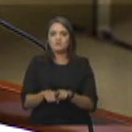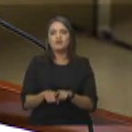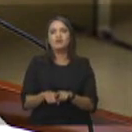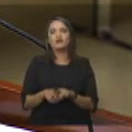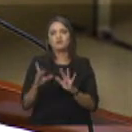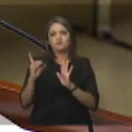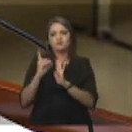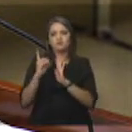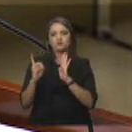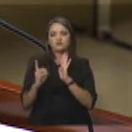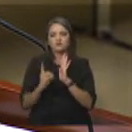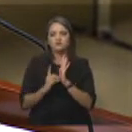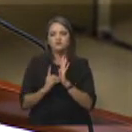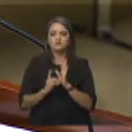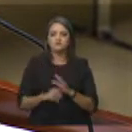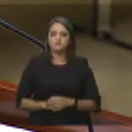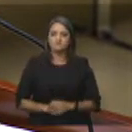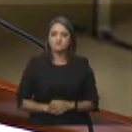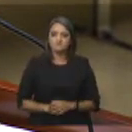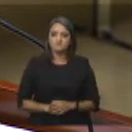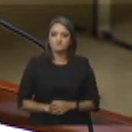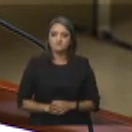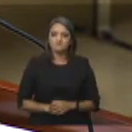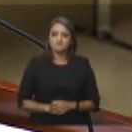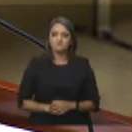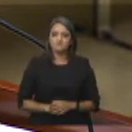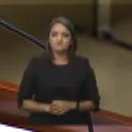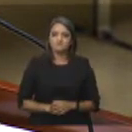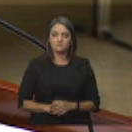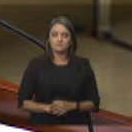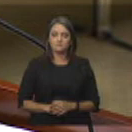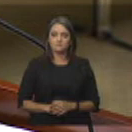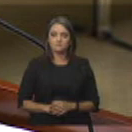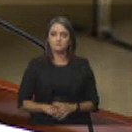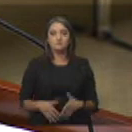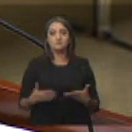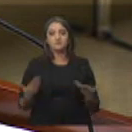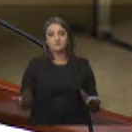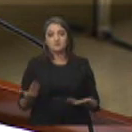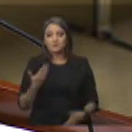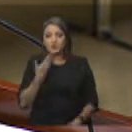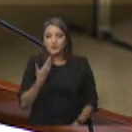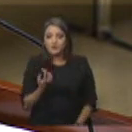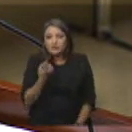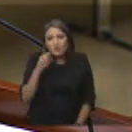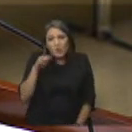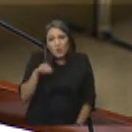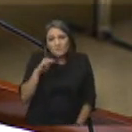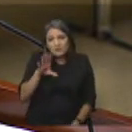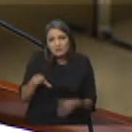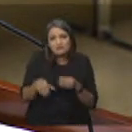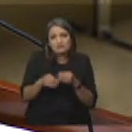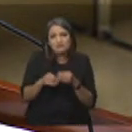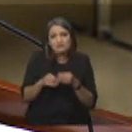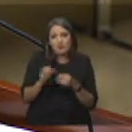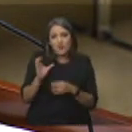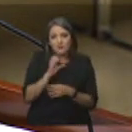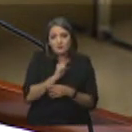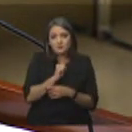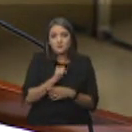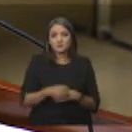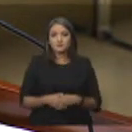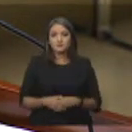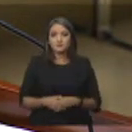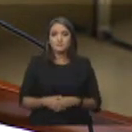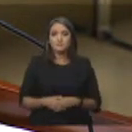deste próprio decreto, ora discutido. Então, excelências, caminhando para o final, ministro Fux, e pedindo um minutinho adicional, ainda